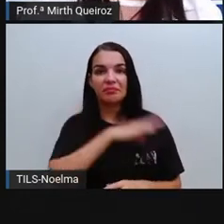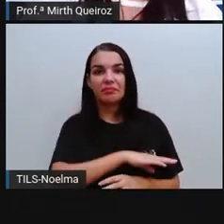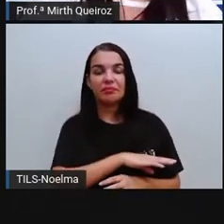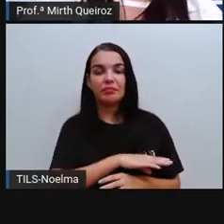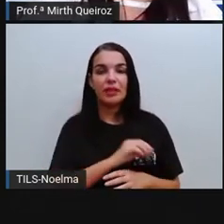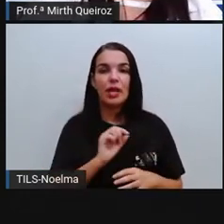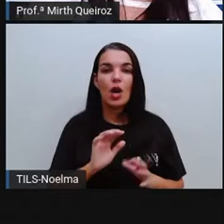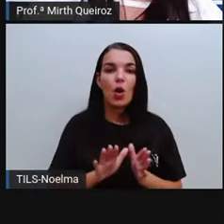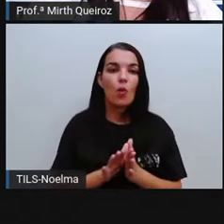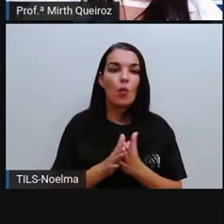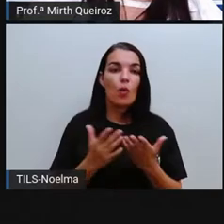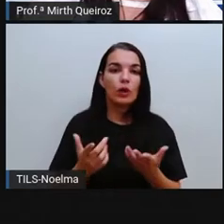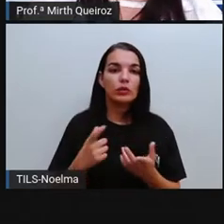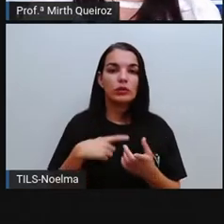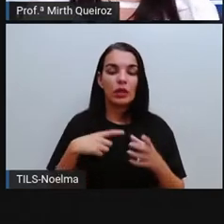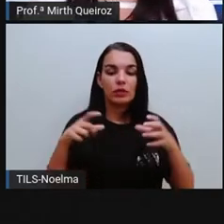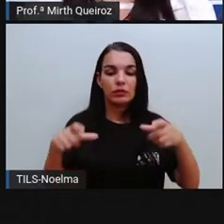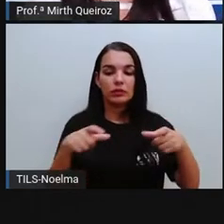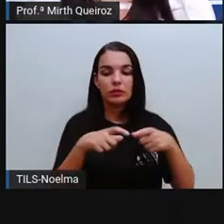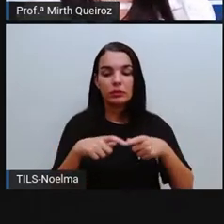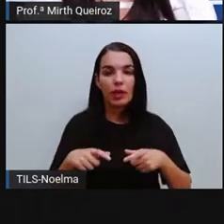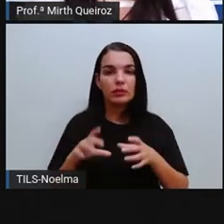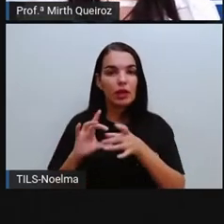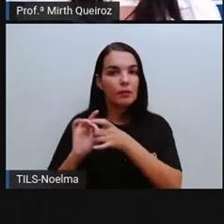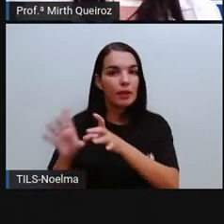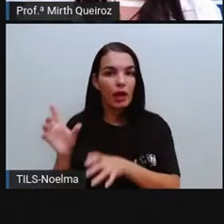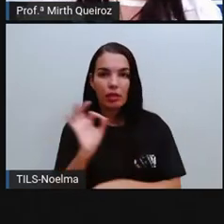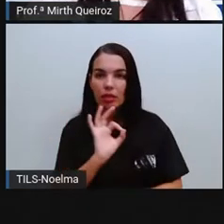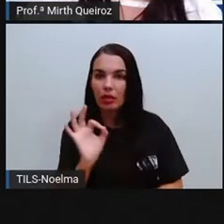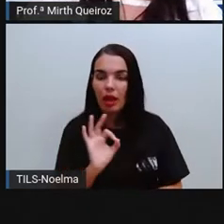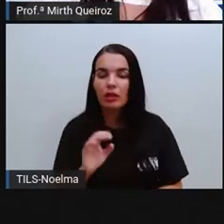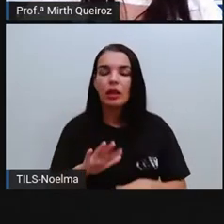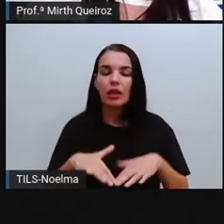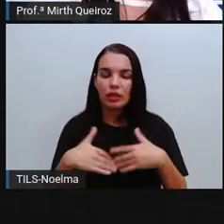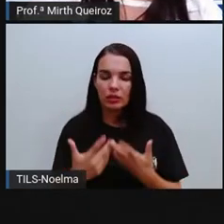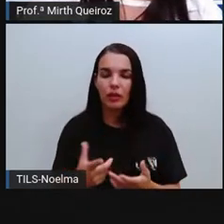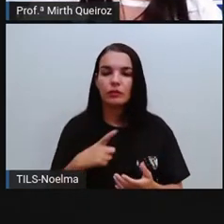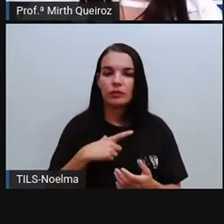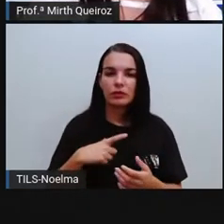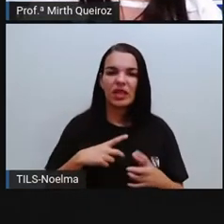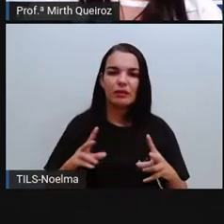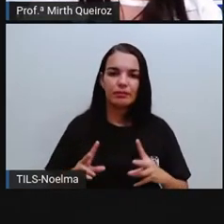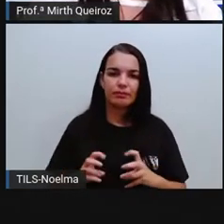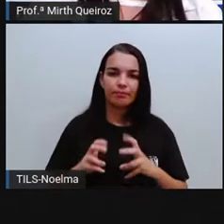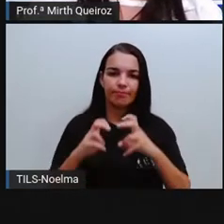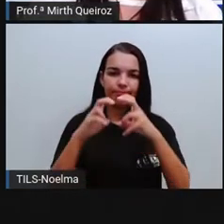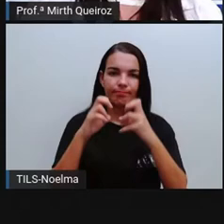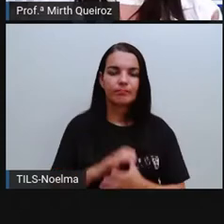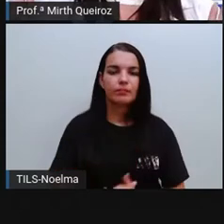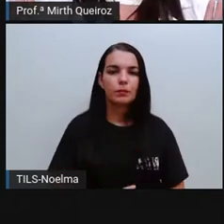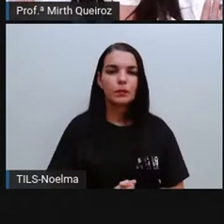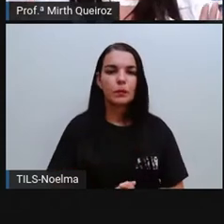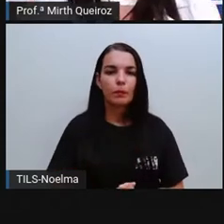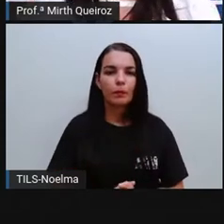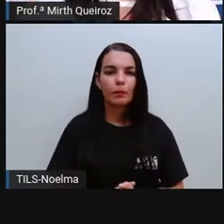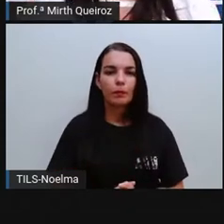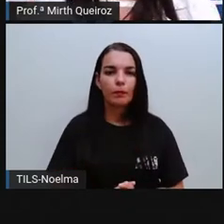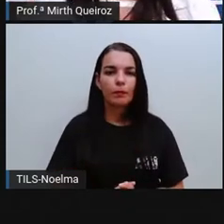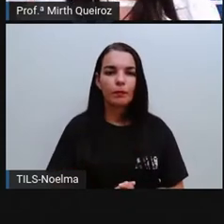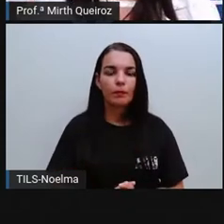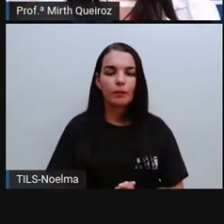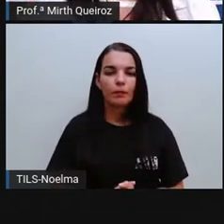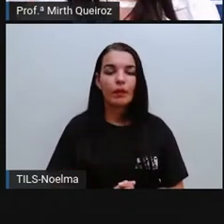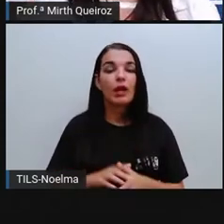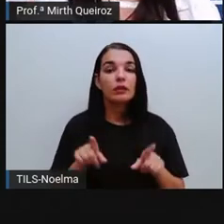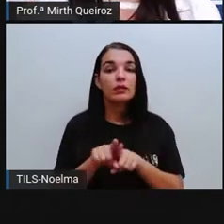Quando são utilizados em espaços não autorizados, aí a gente vai chamar de vandalismo. Mas a técnica